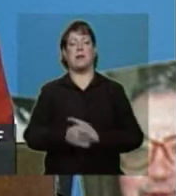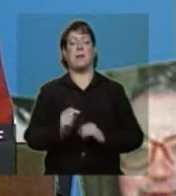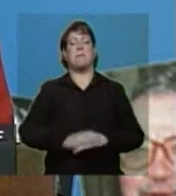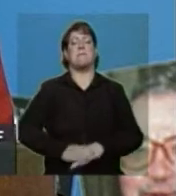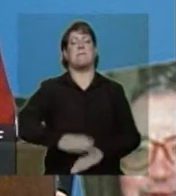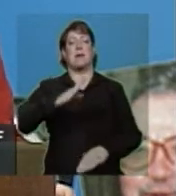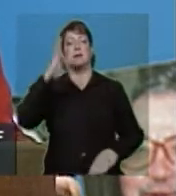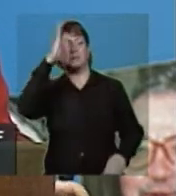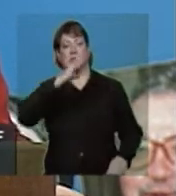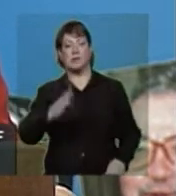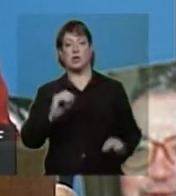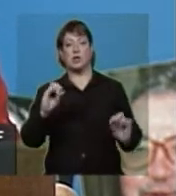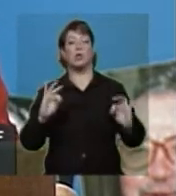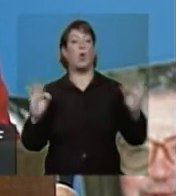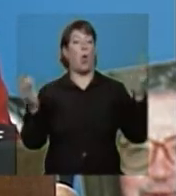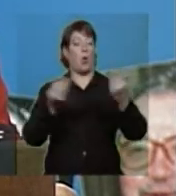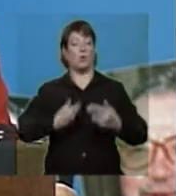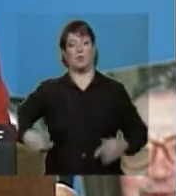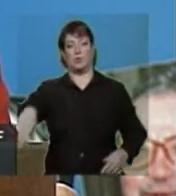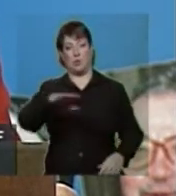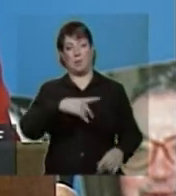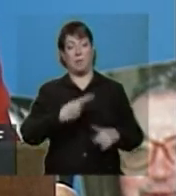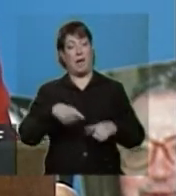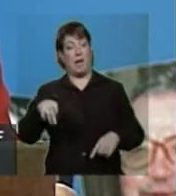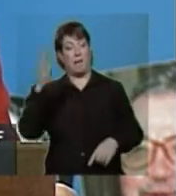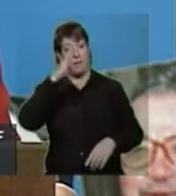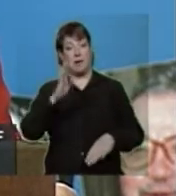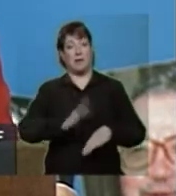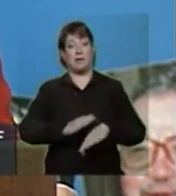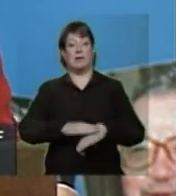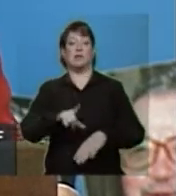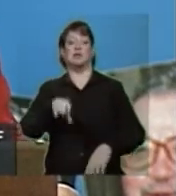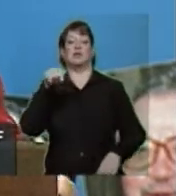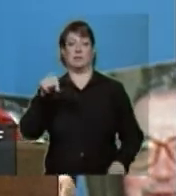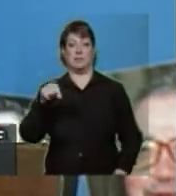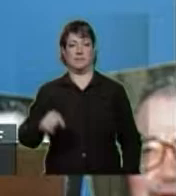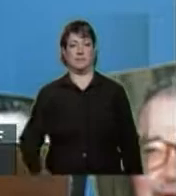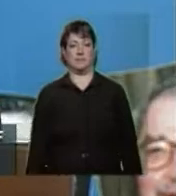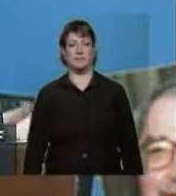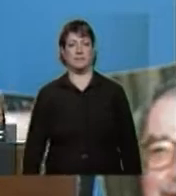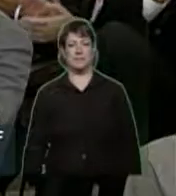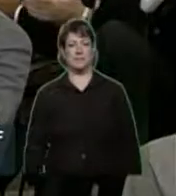nós, porque ela é brasileira por opção.